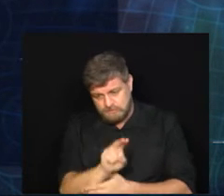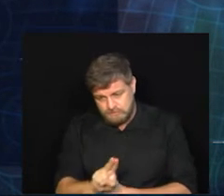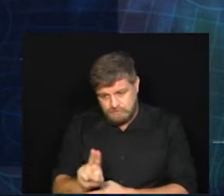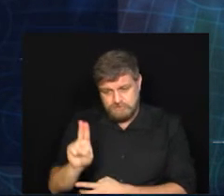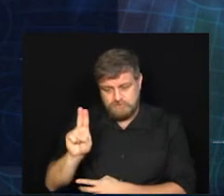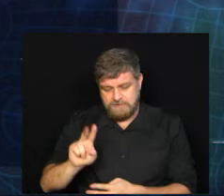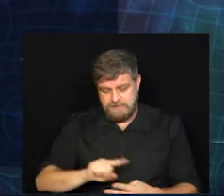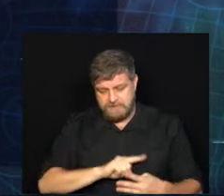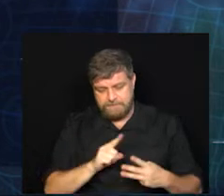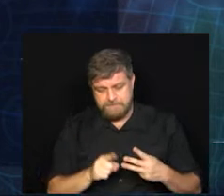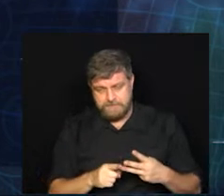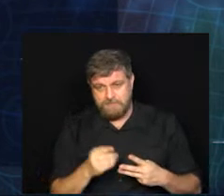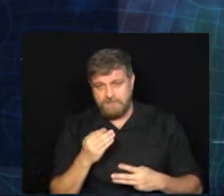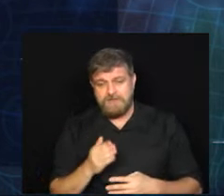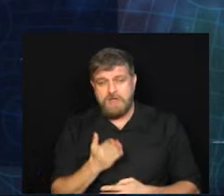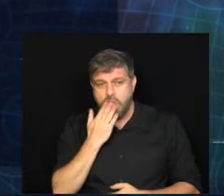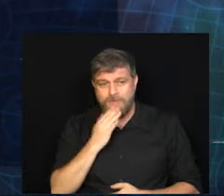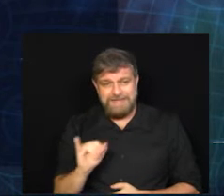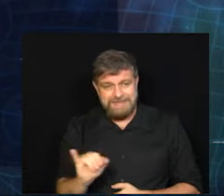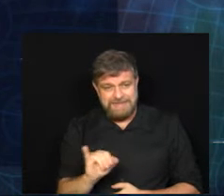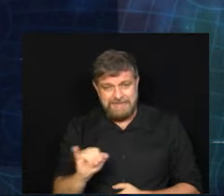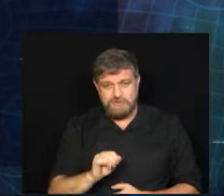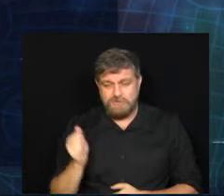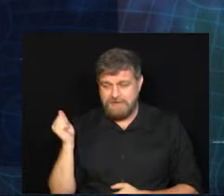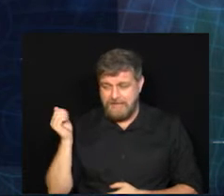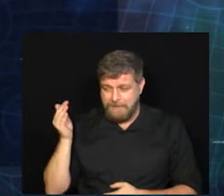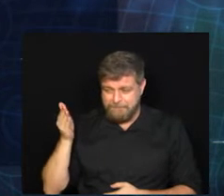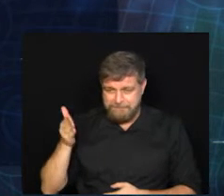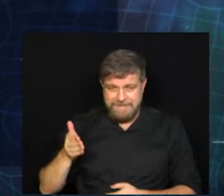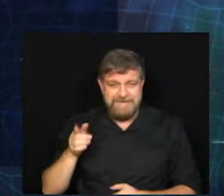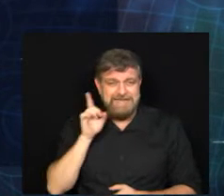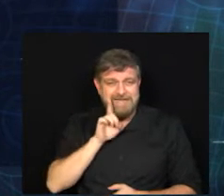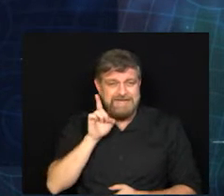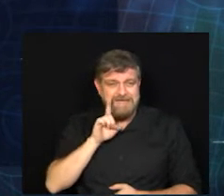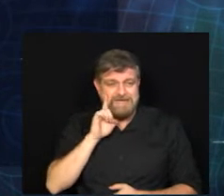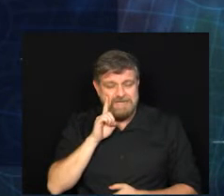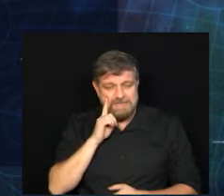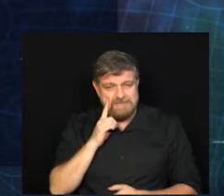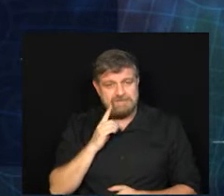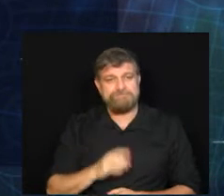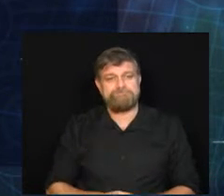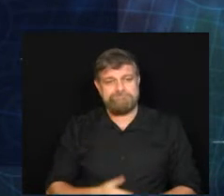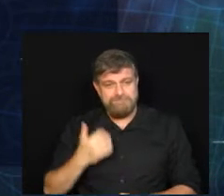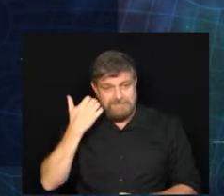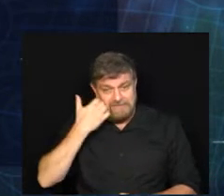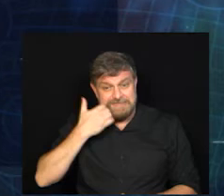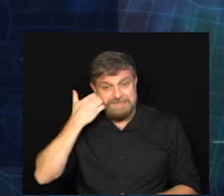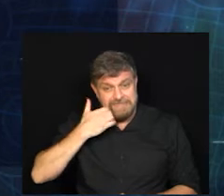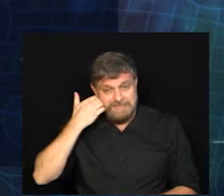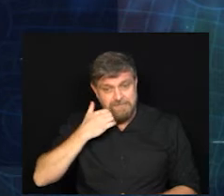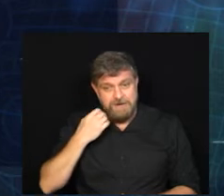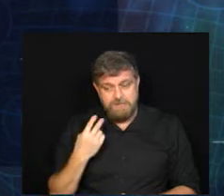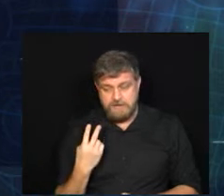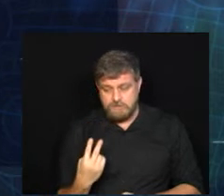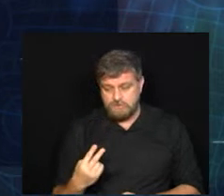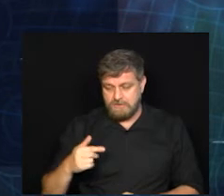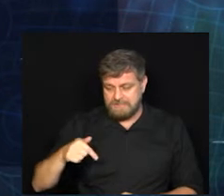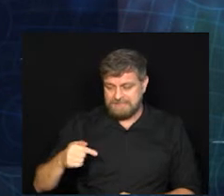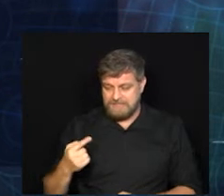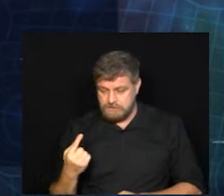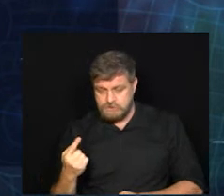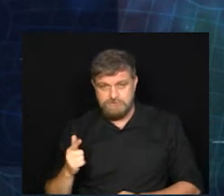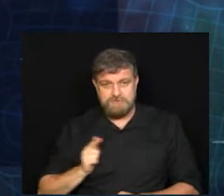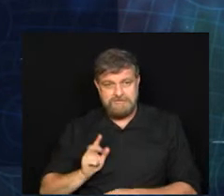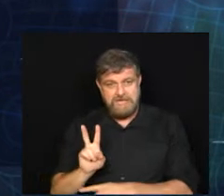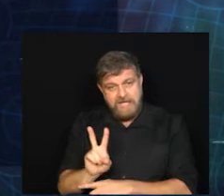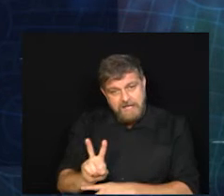342, Indaiatuba, 341, Americana, 273, Santa Bárbara do Oeste, 271,